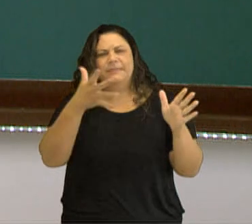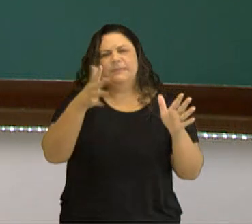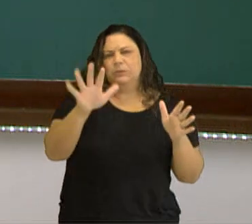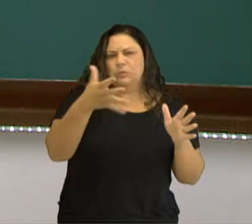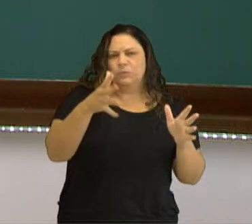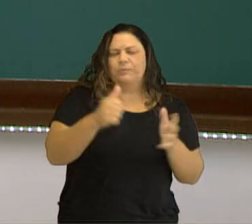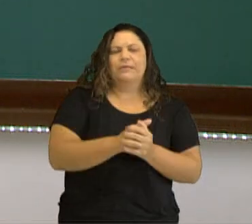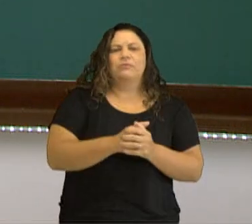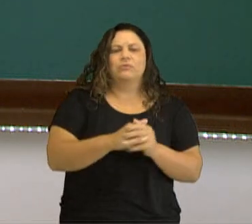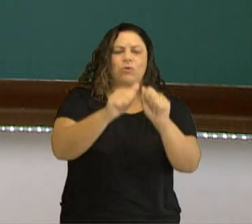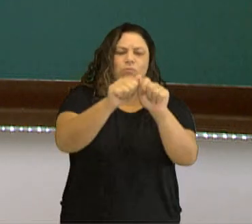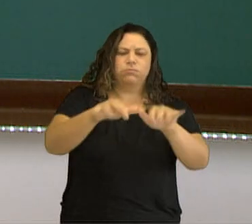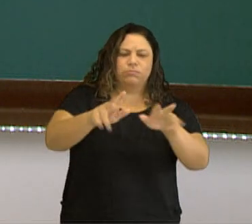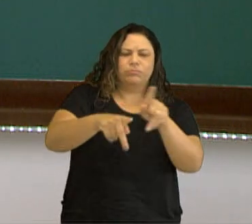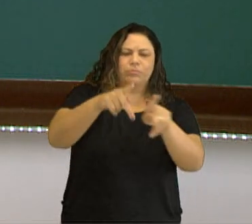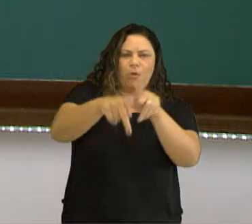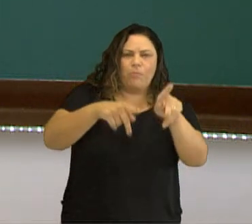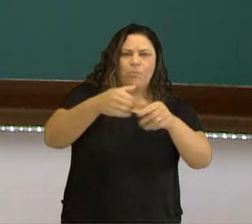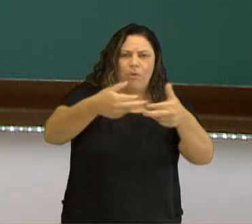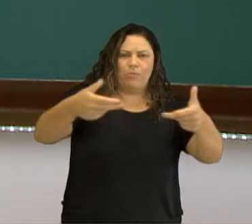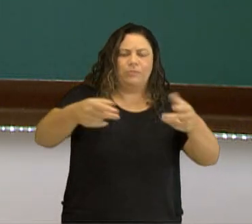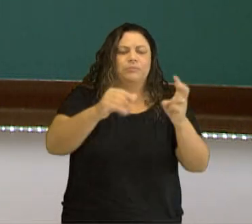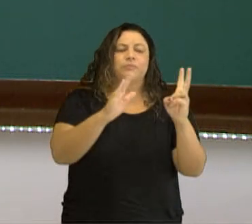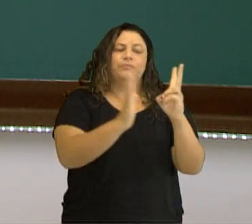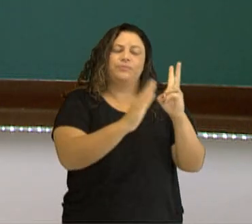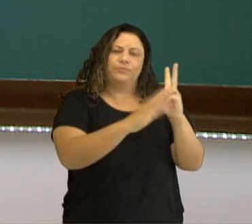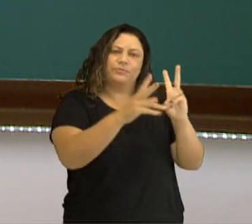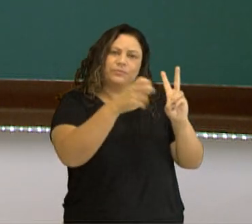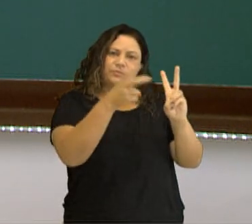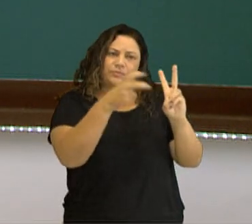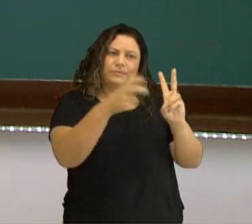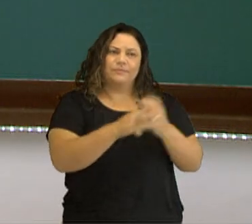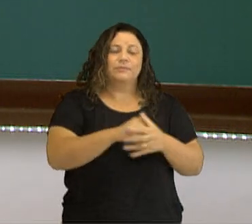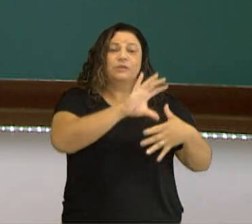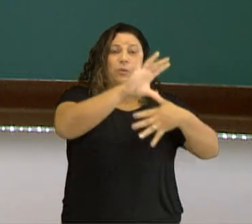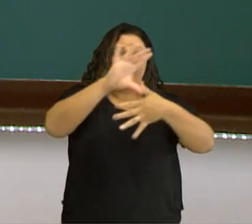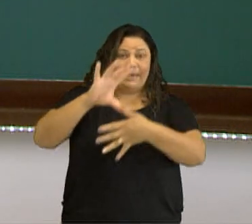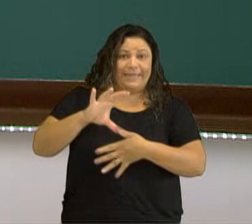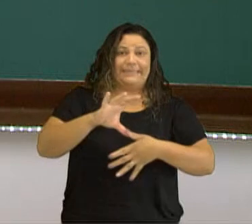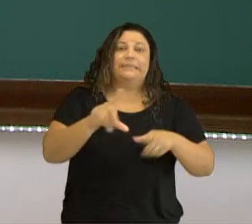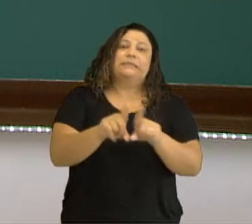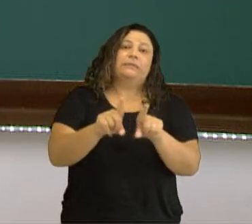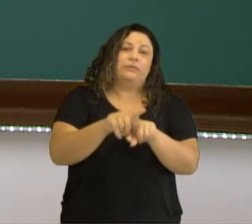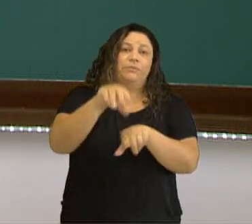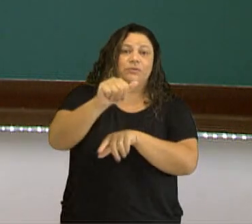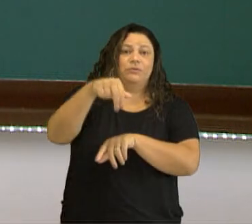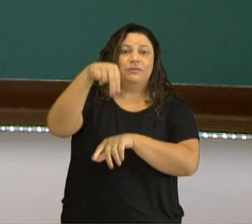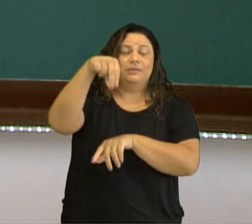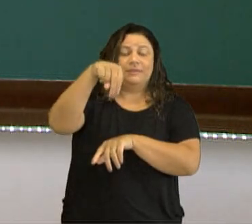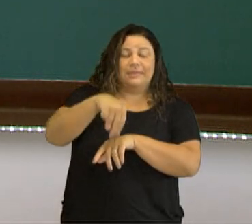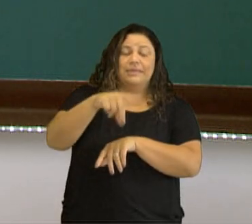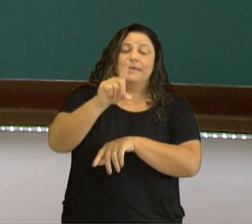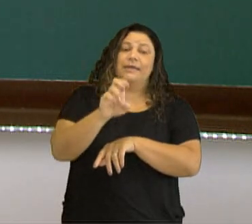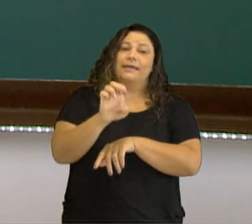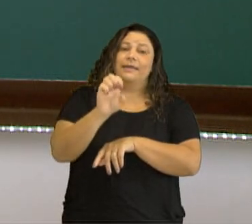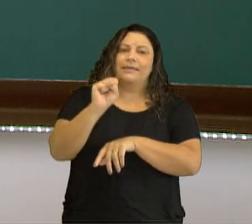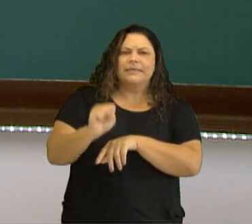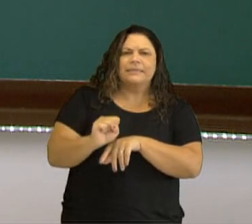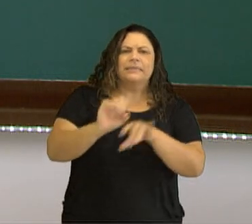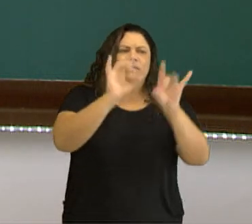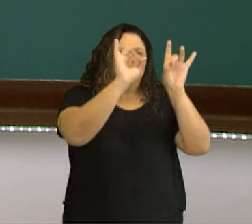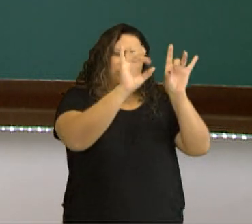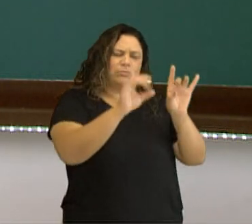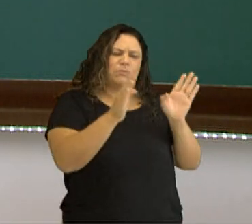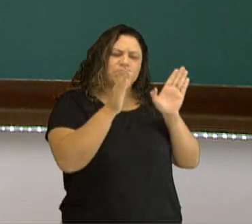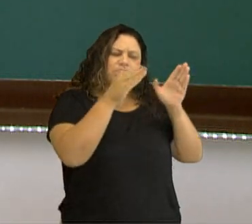no Brasil como aqui na região dos Andes, né? E aqui nessa região dos Andes nós vamos ter aí um povo bem